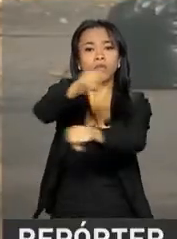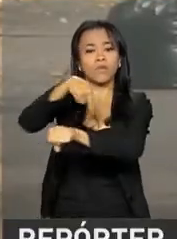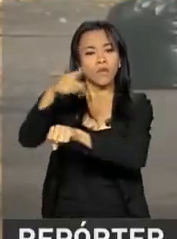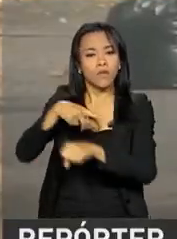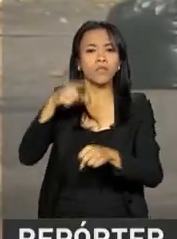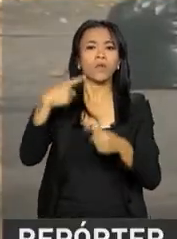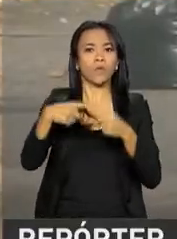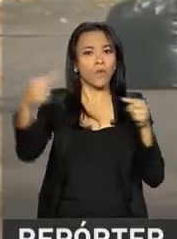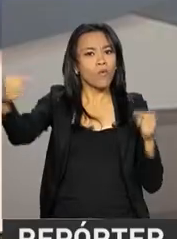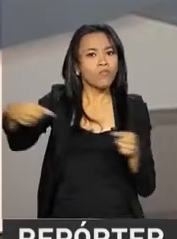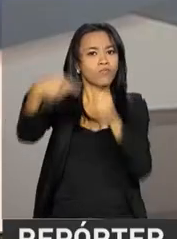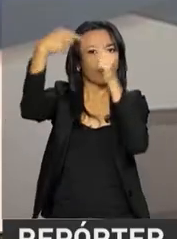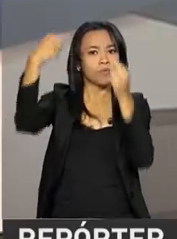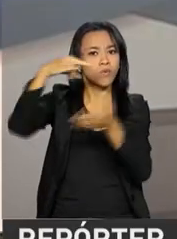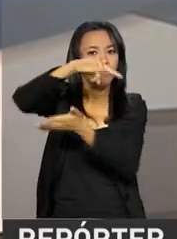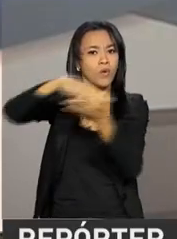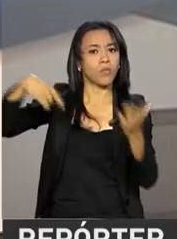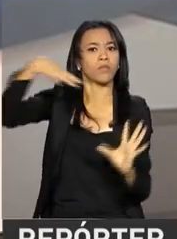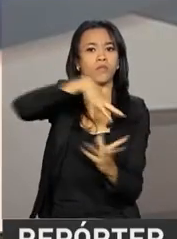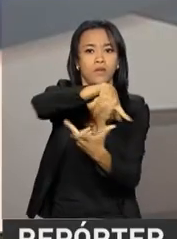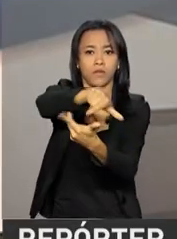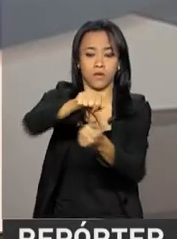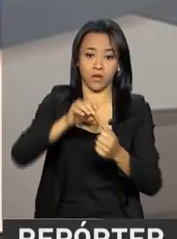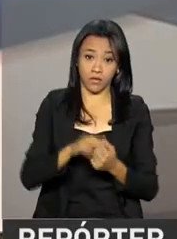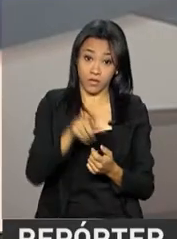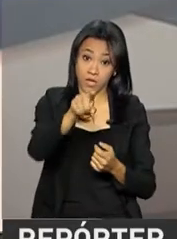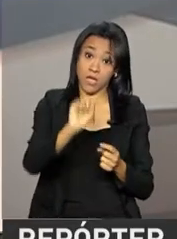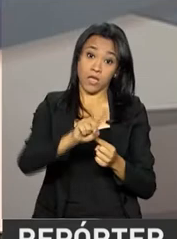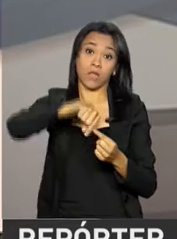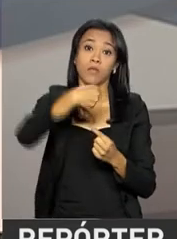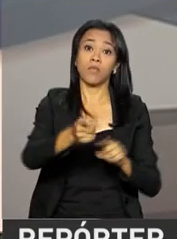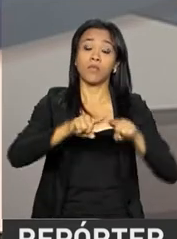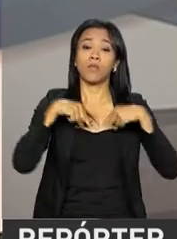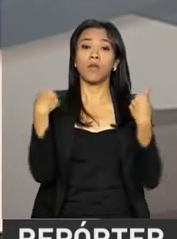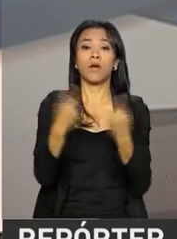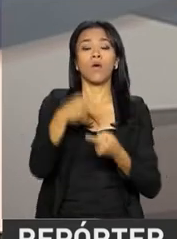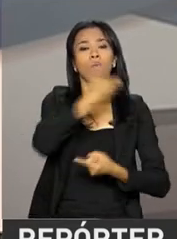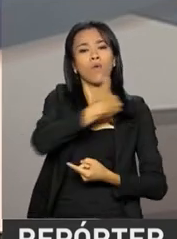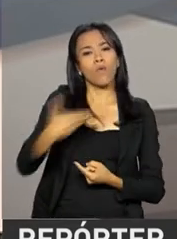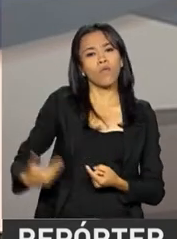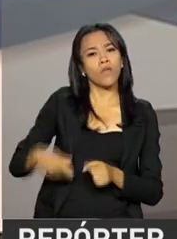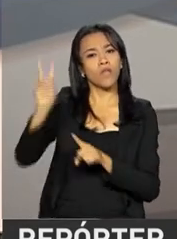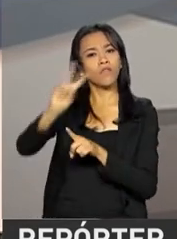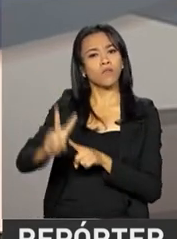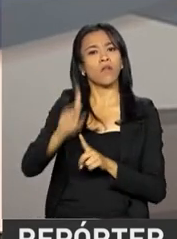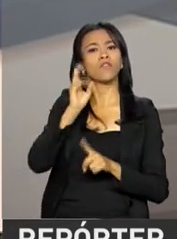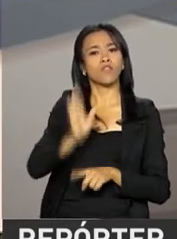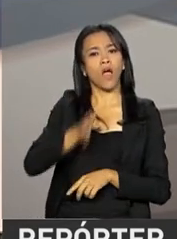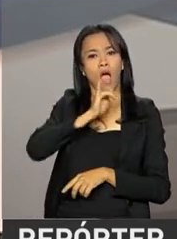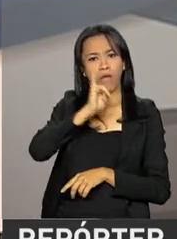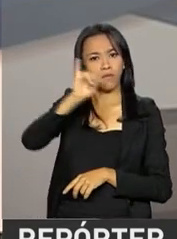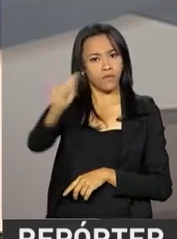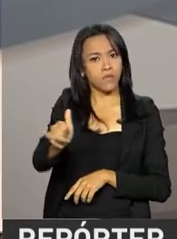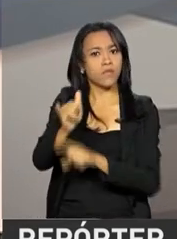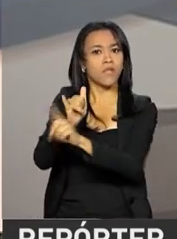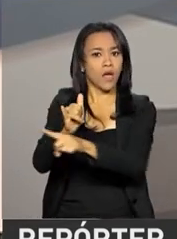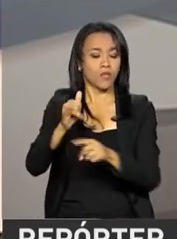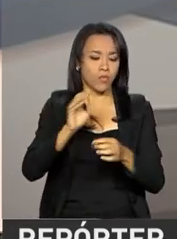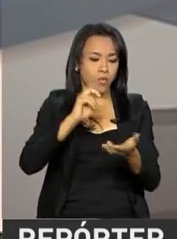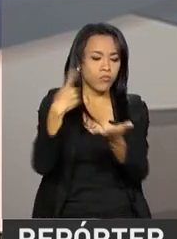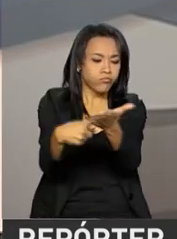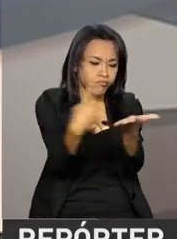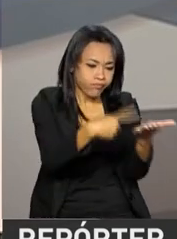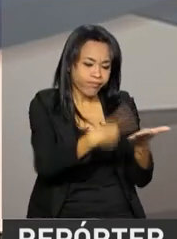convenções internacionais. Imediatamente após a reunião, o governo da Venezuela foi comunicado da decisão tomada pelos países fundadores